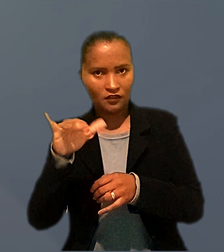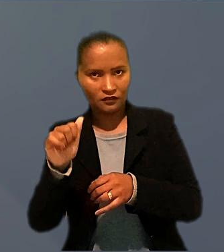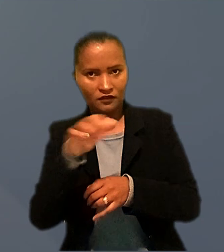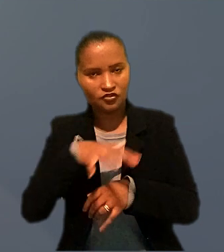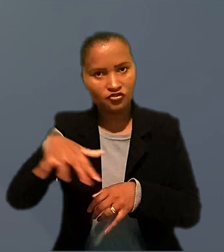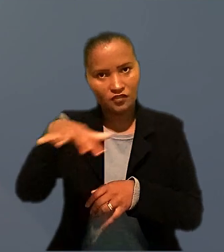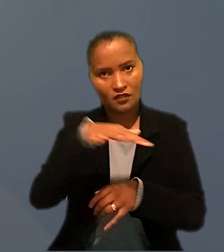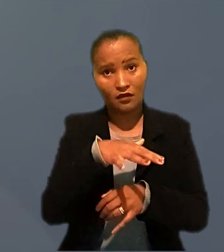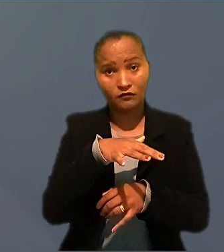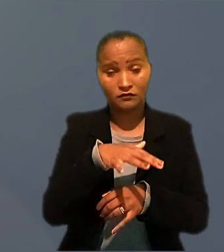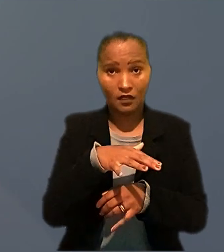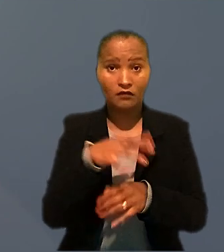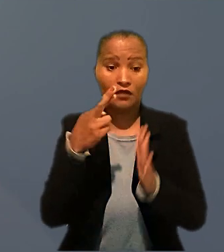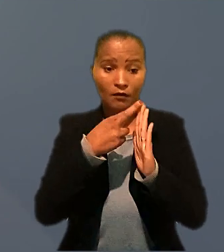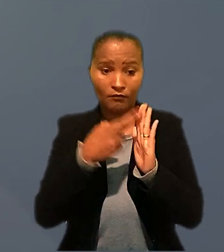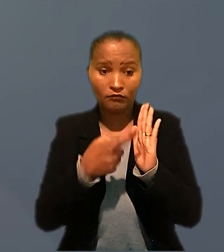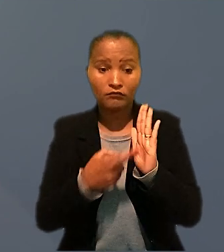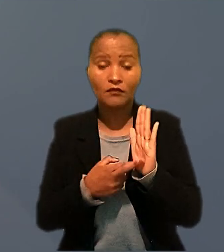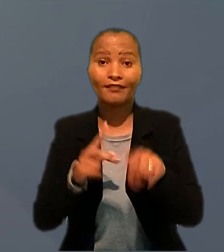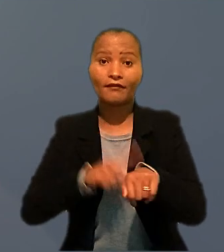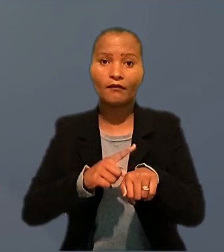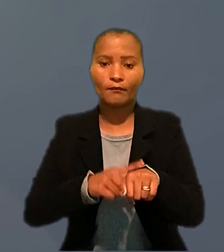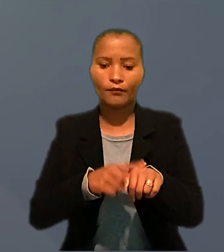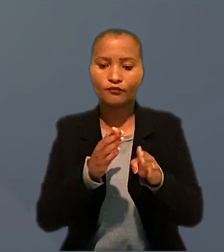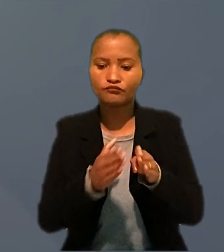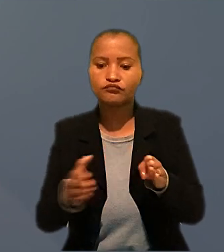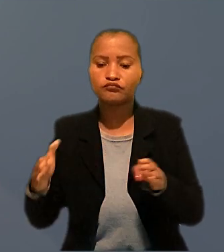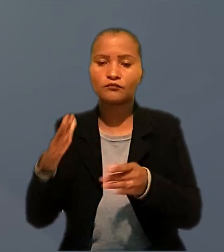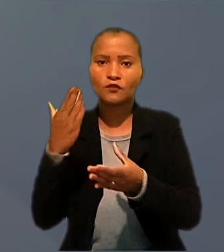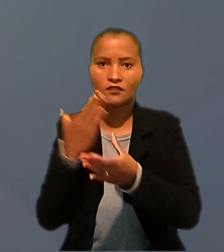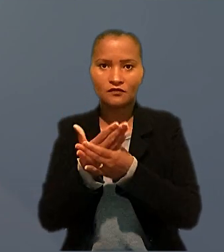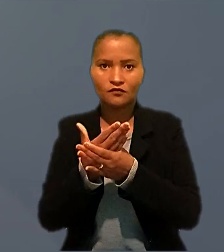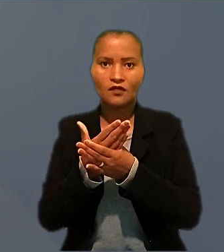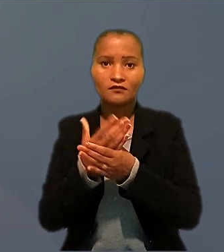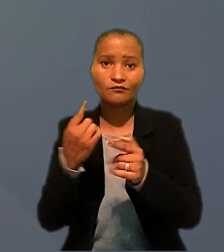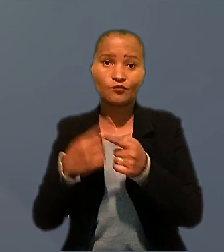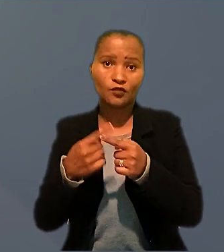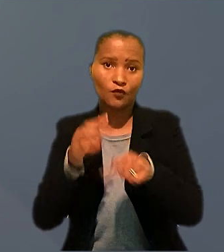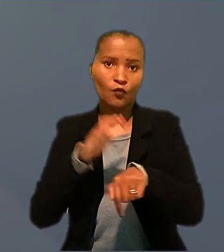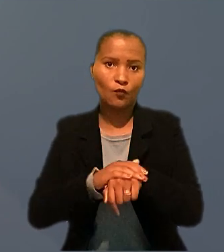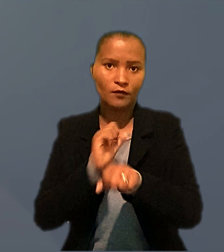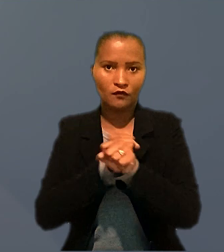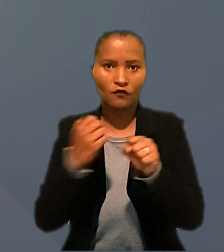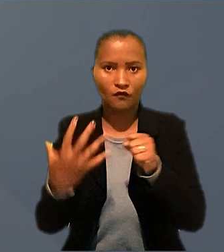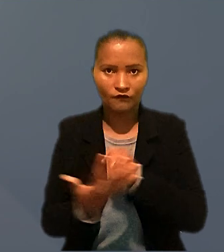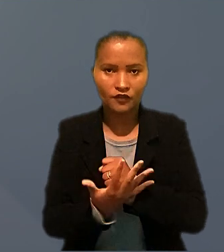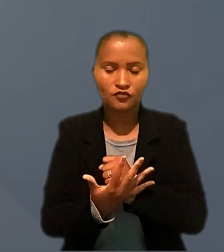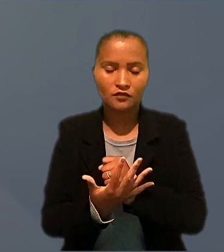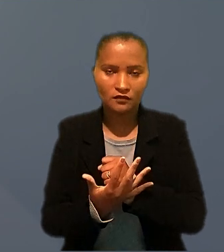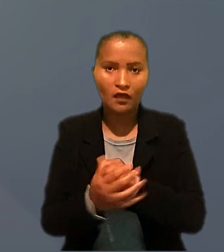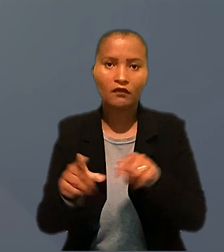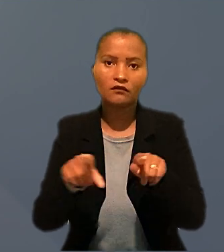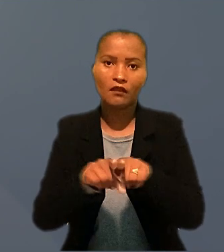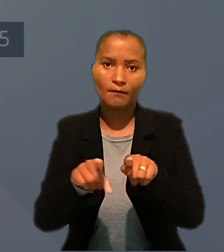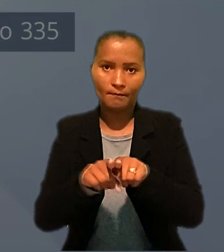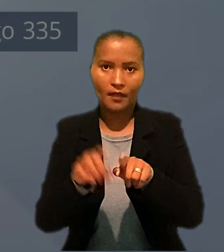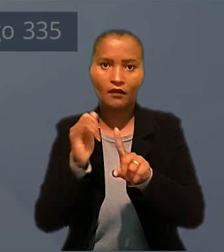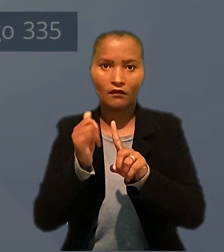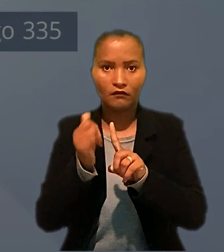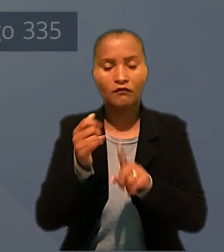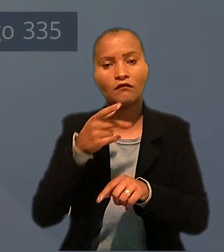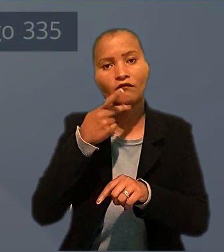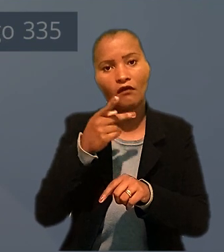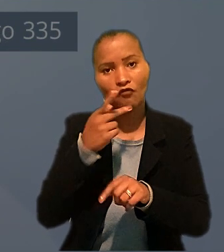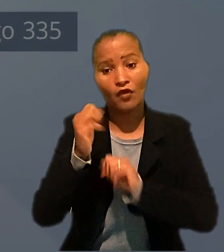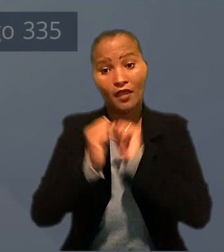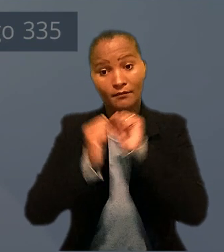que regulamentou prazos processuais em razão da Covid-19. Outro ponto destacado pelo relator foi que a